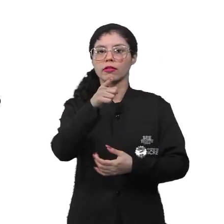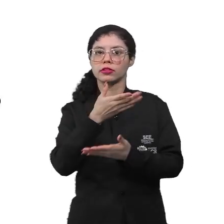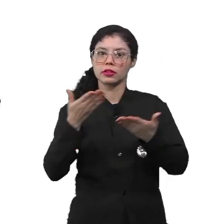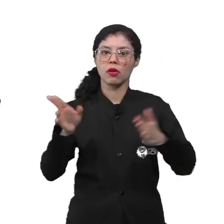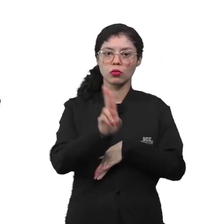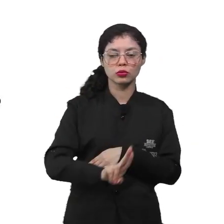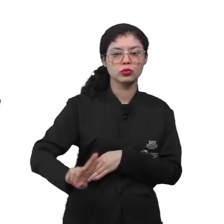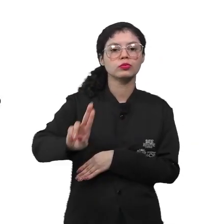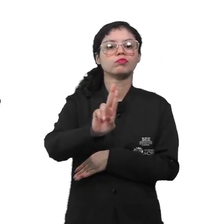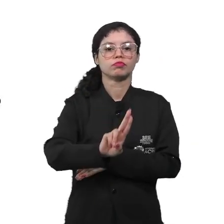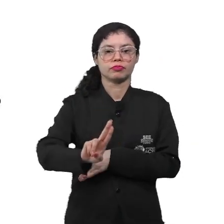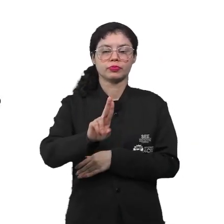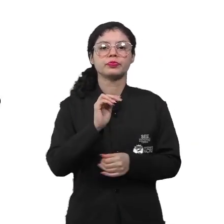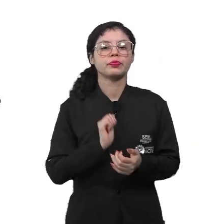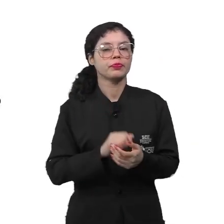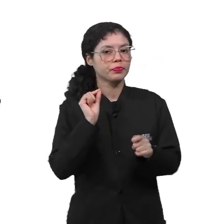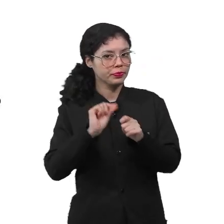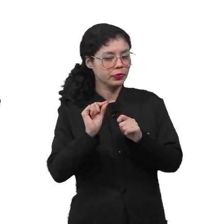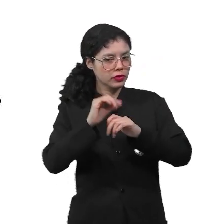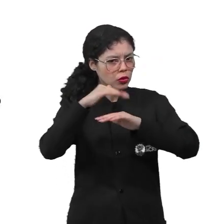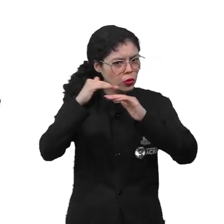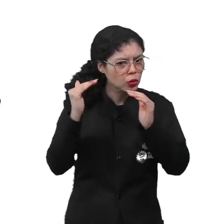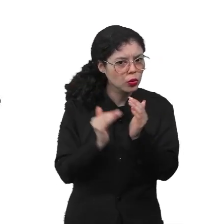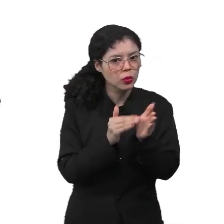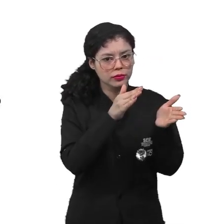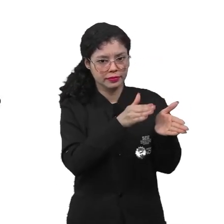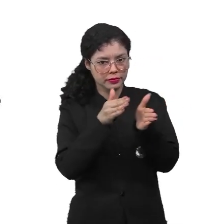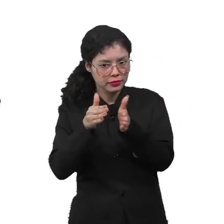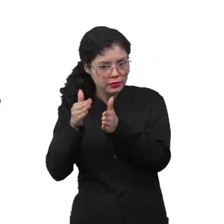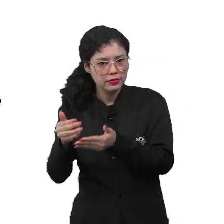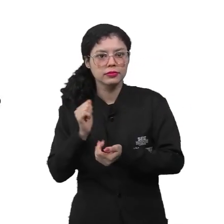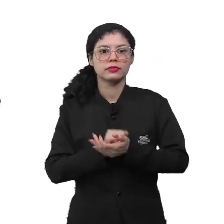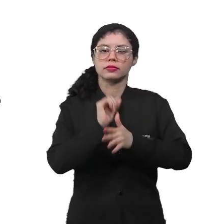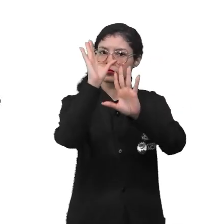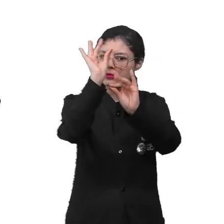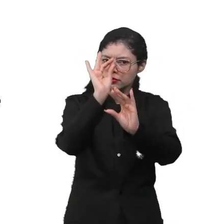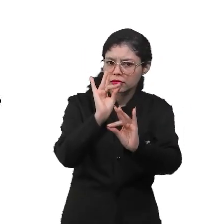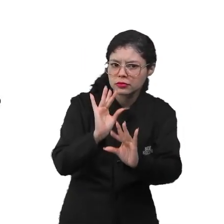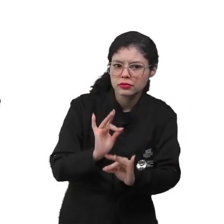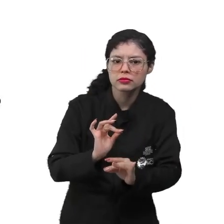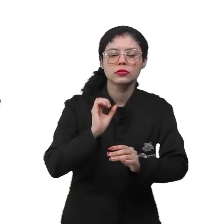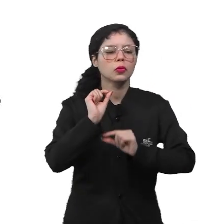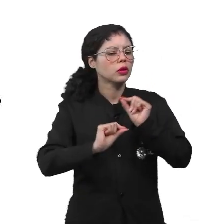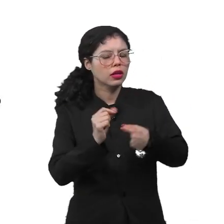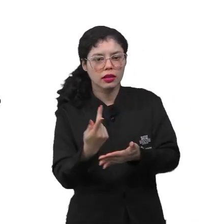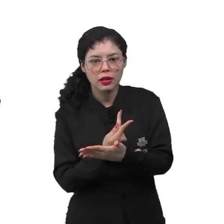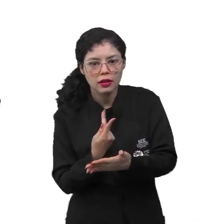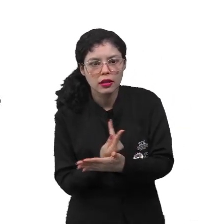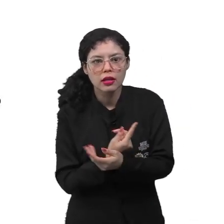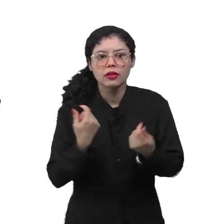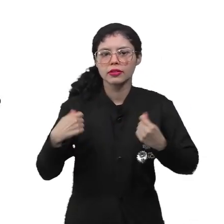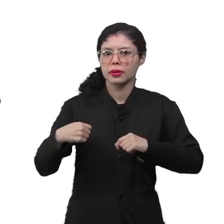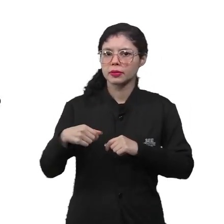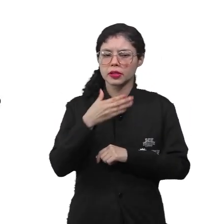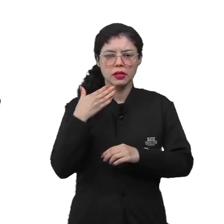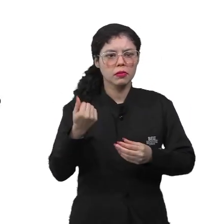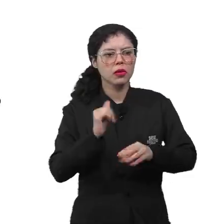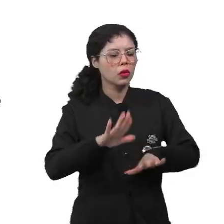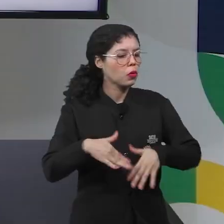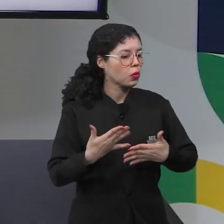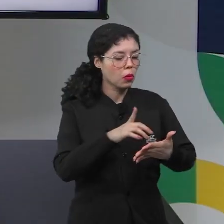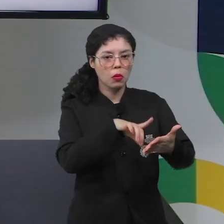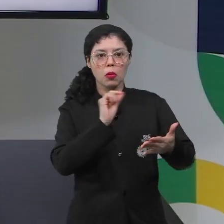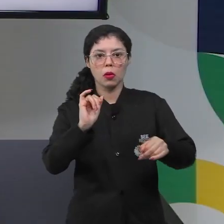vai utilizar para fazer todo esse passo de correção, definir qual tipo de obra e